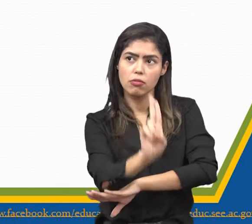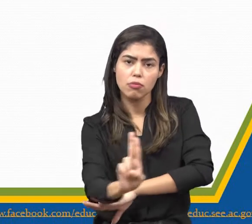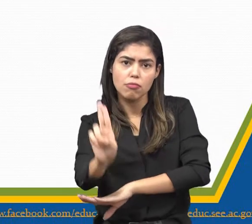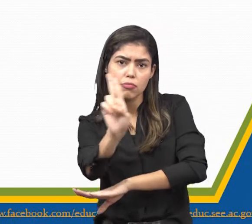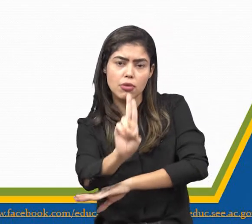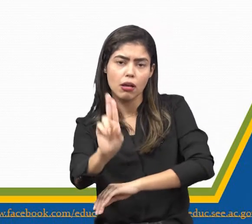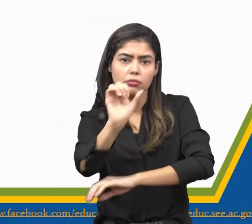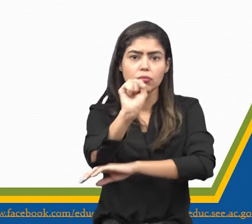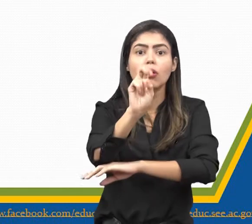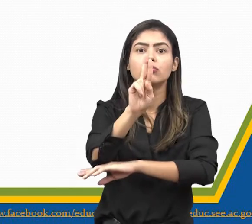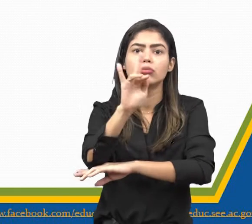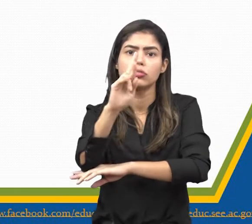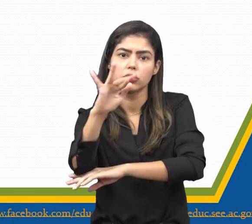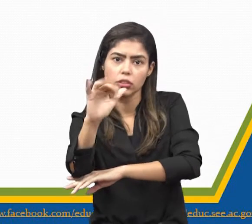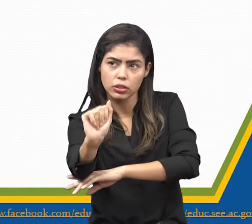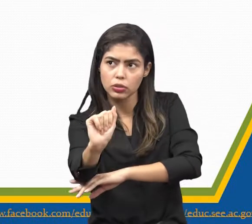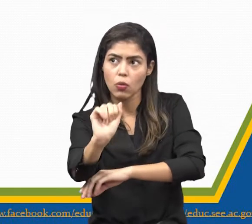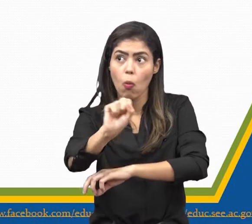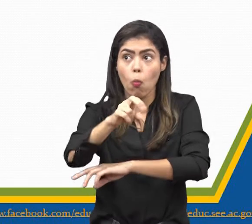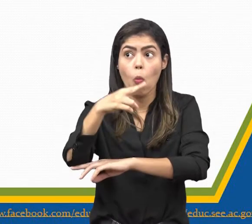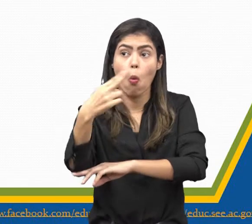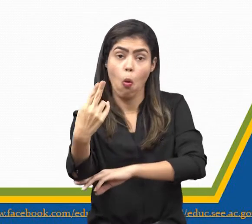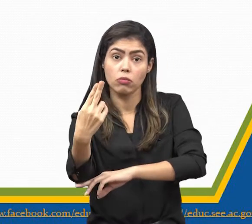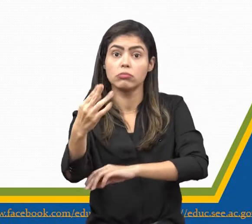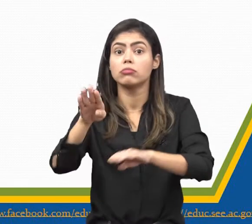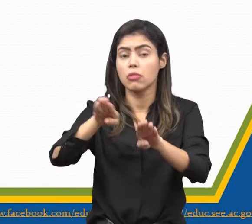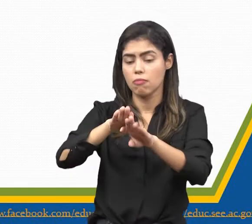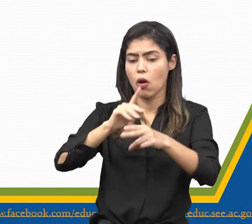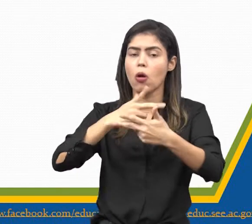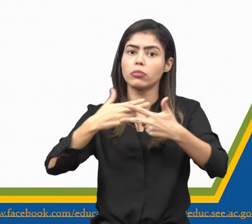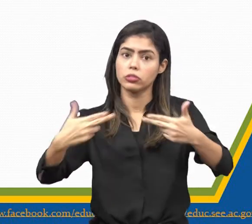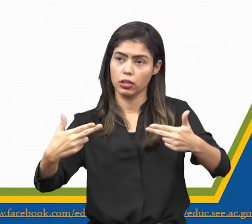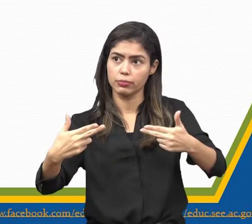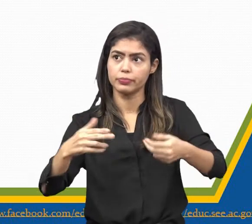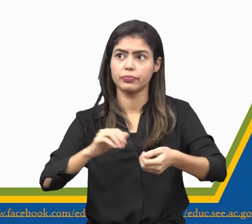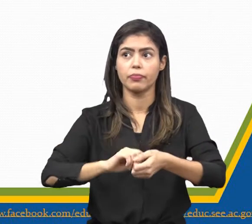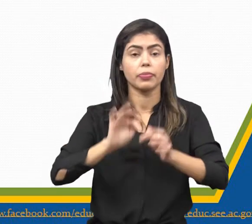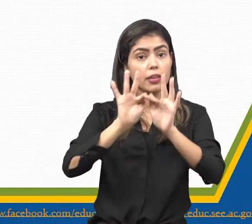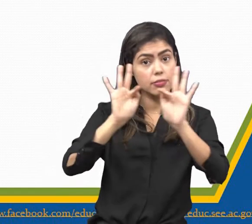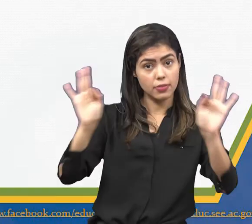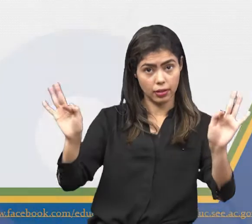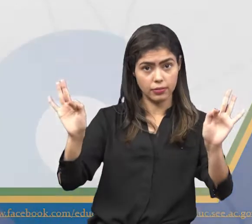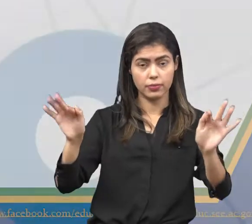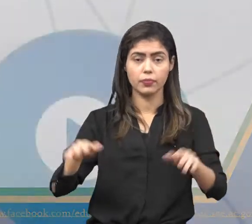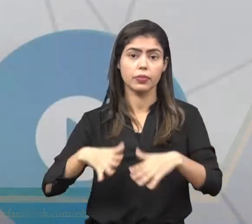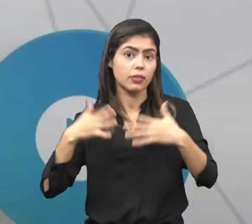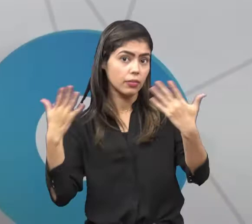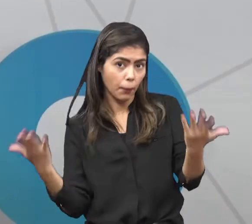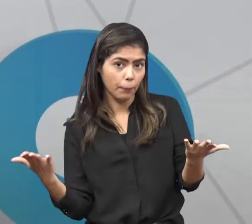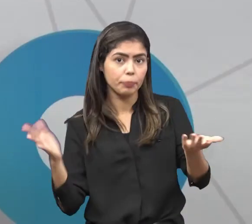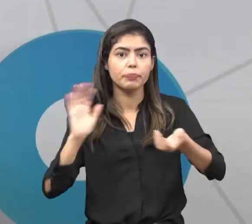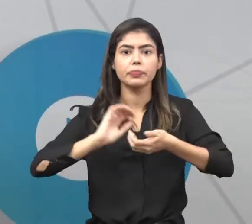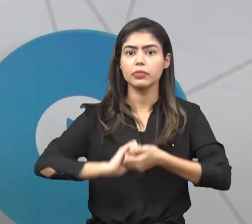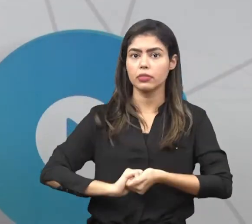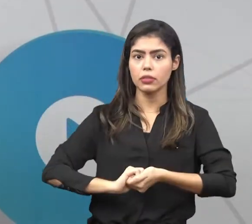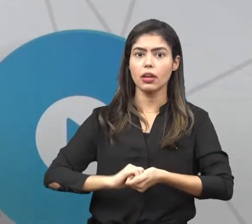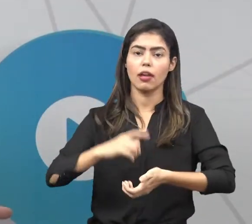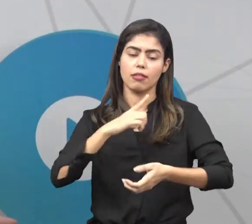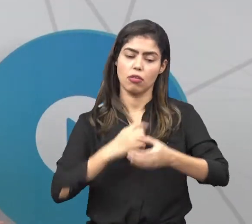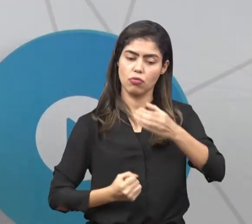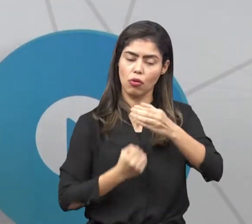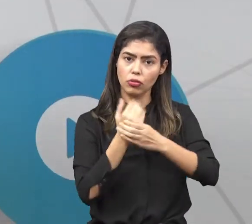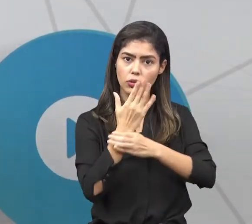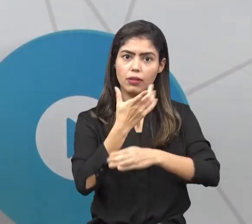utilizadas como sujeito ou como objeto das frases. Então, eles existem na